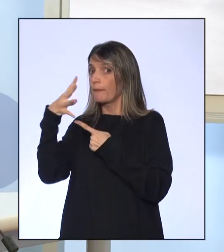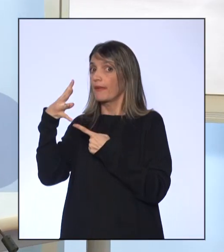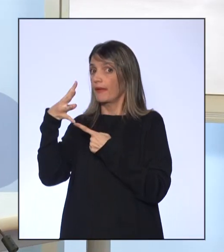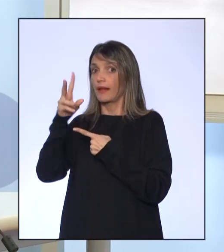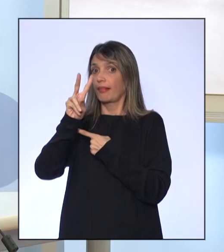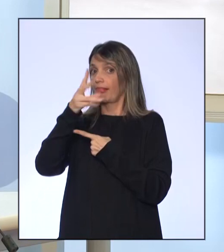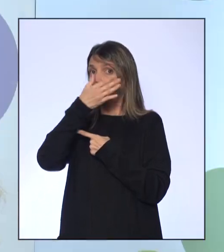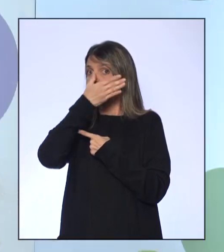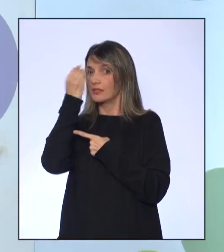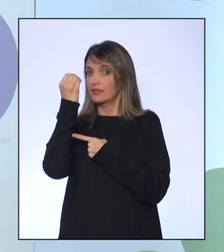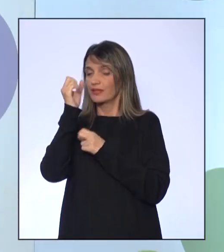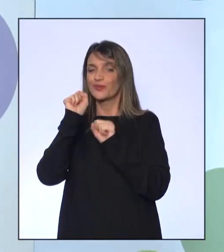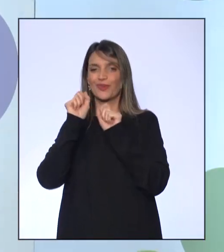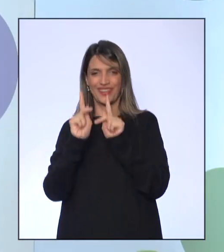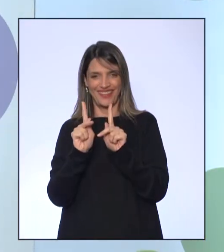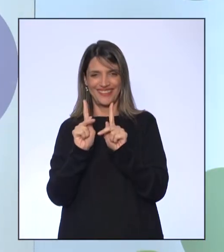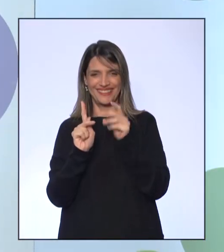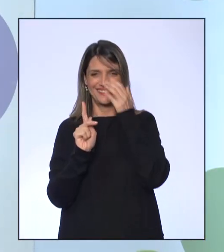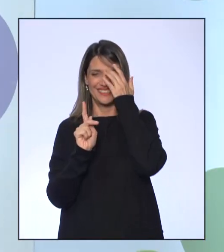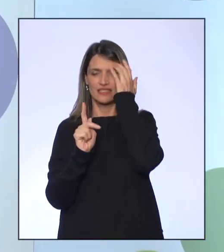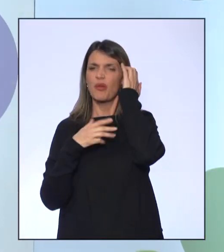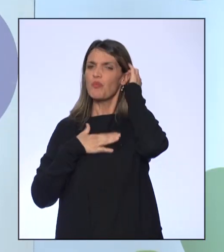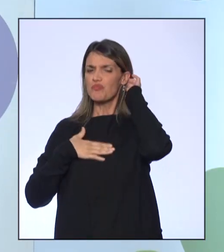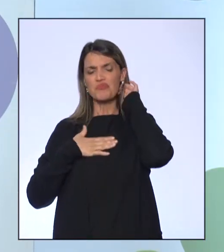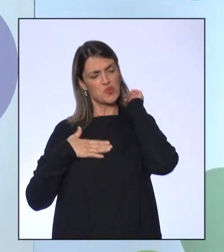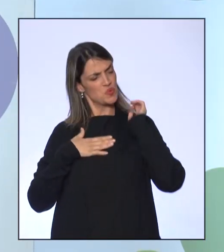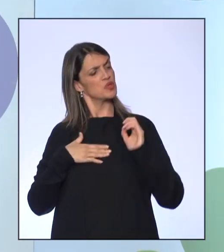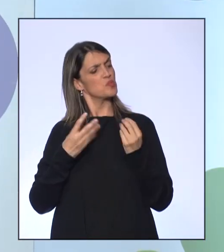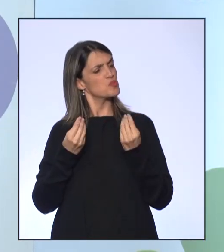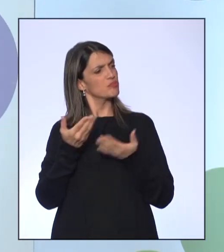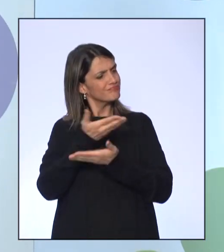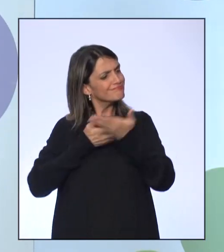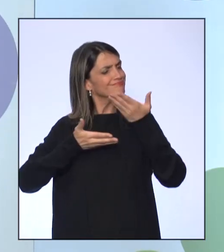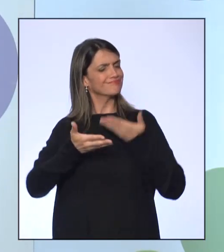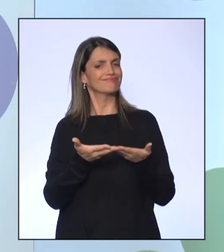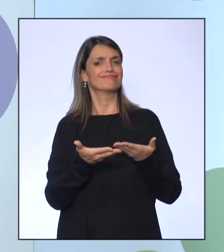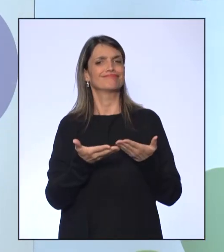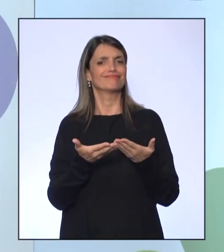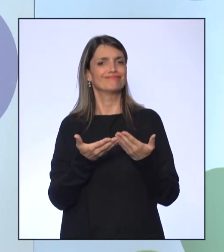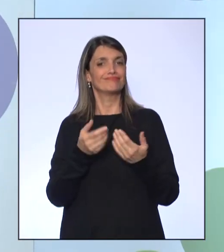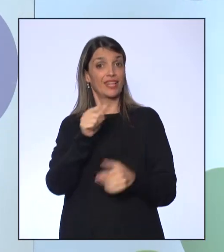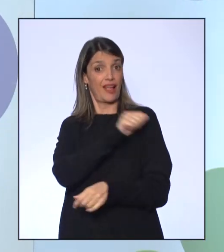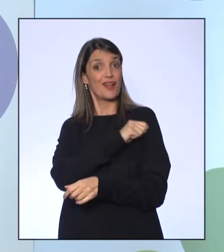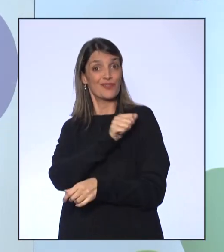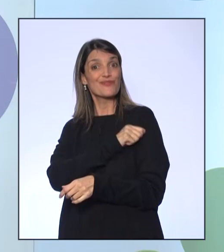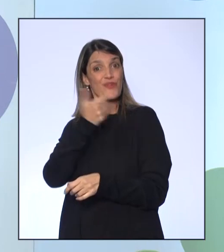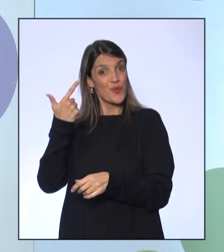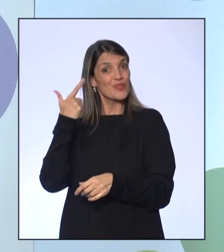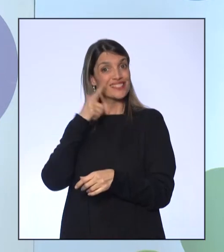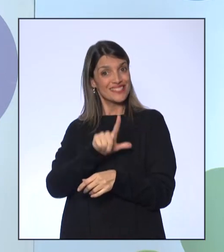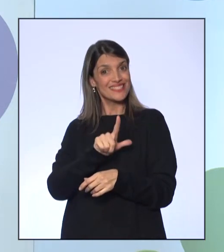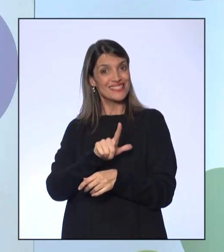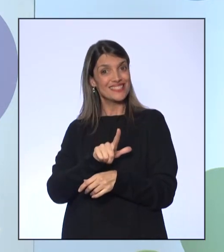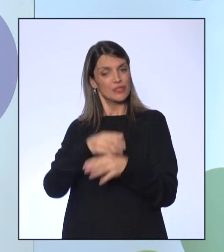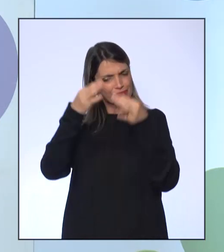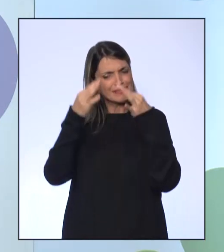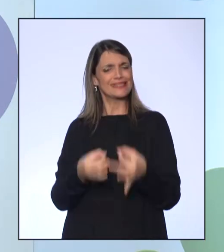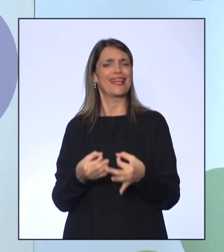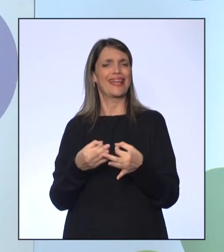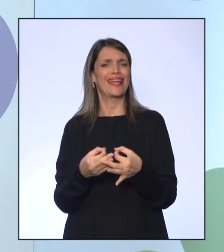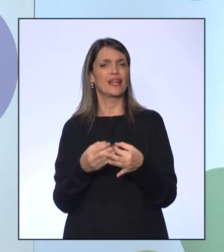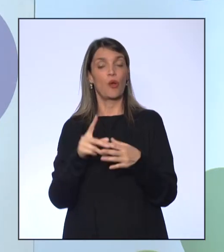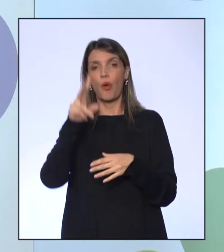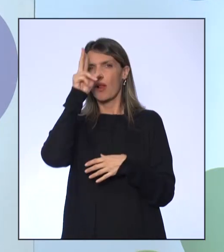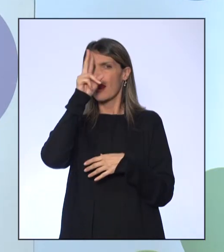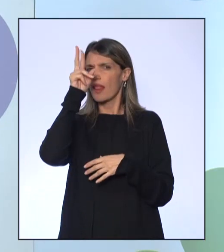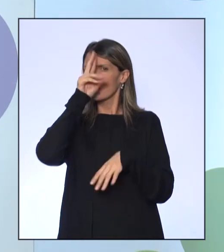montamos né tudo bem tudo bem eu gostei muito da interação de vocês ouvir que mais alunos conseguiram acertar a resposta oi e